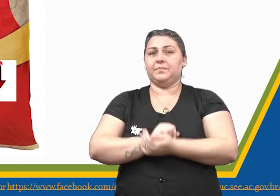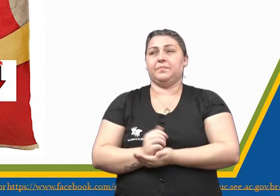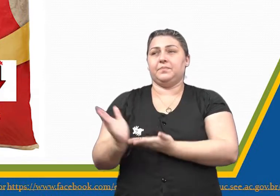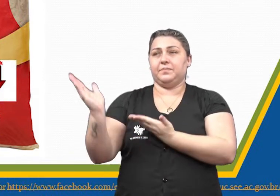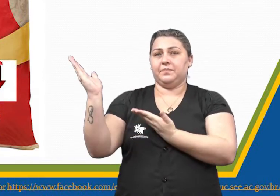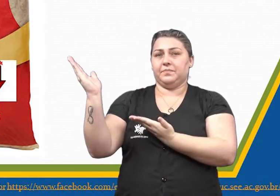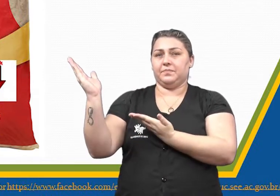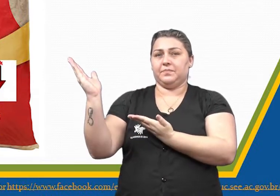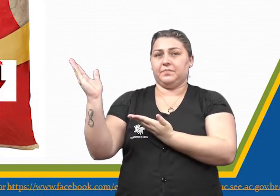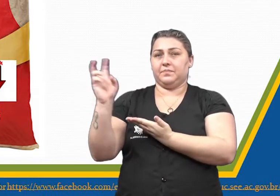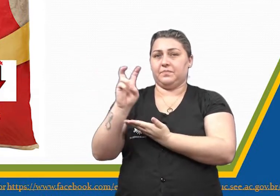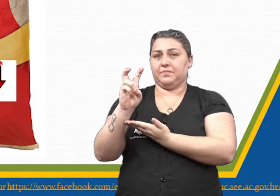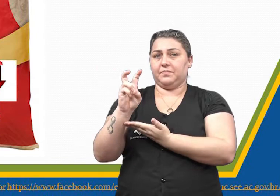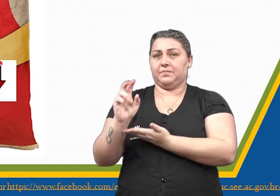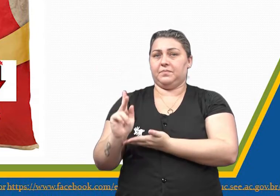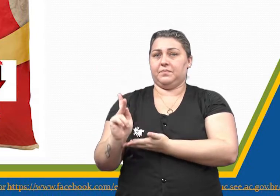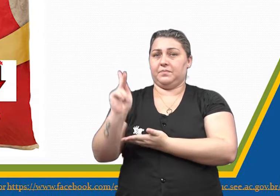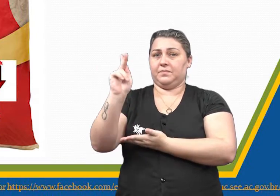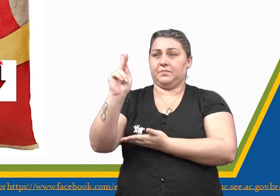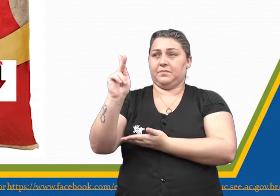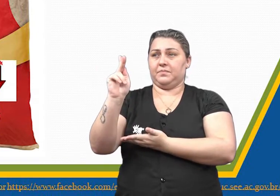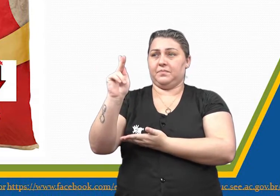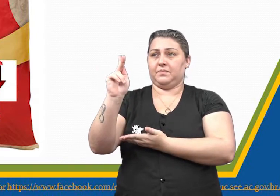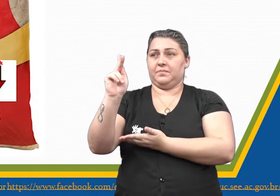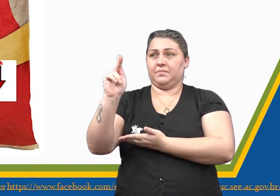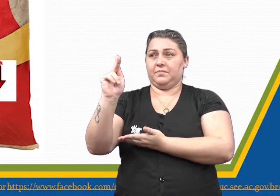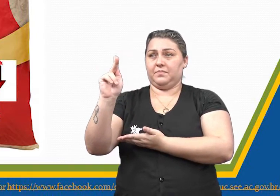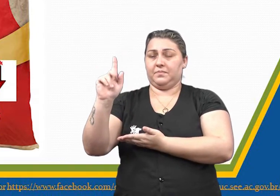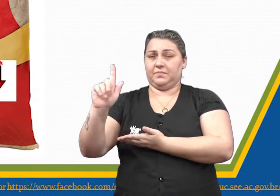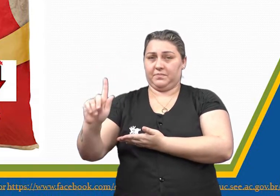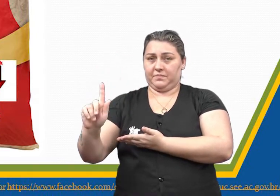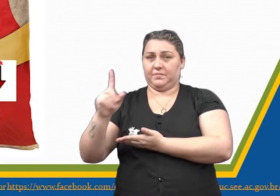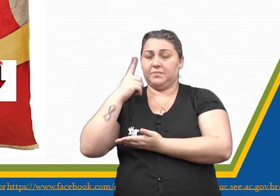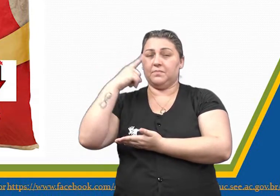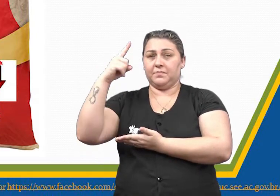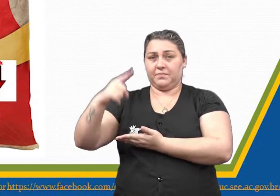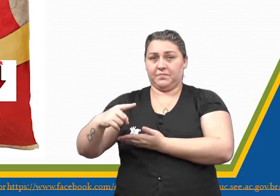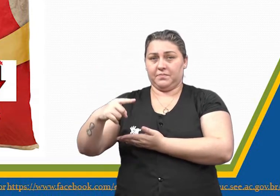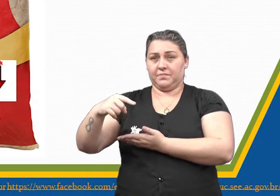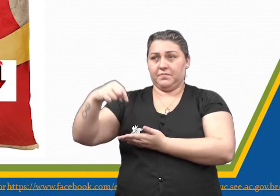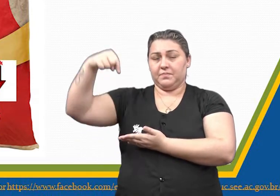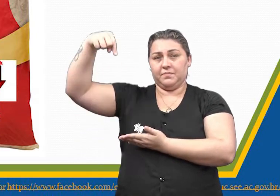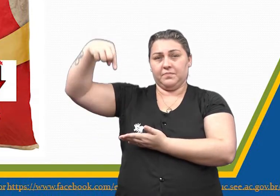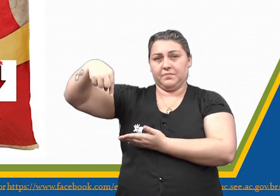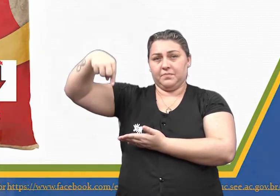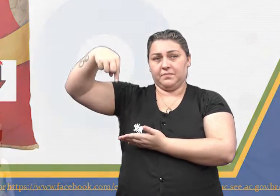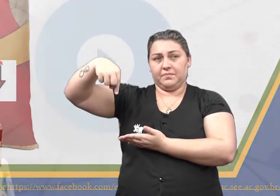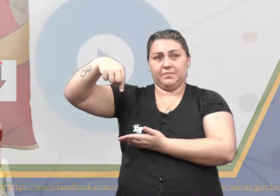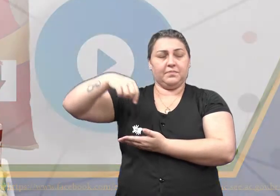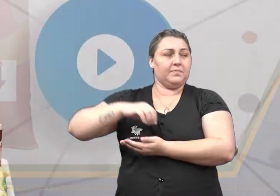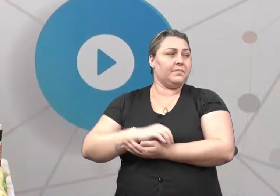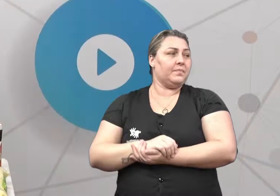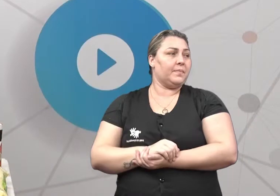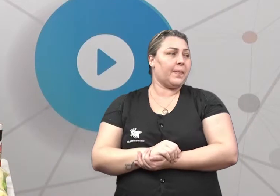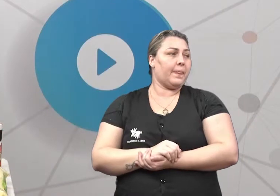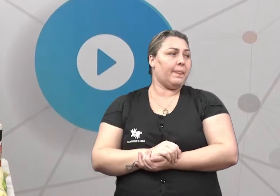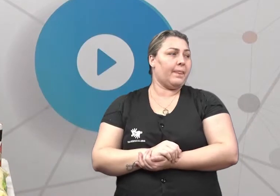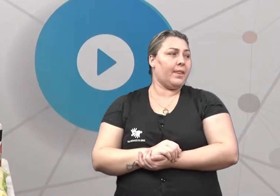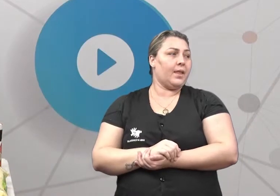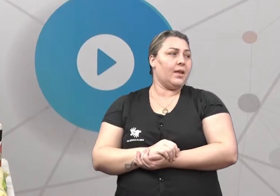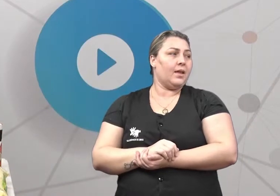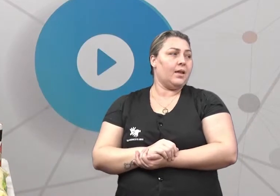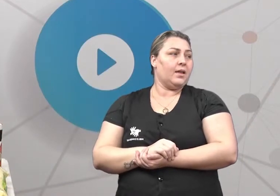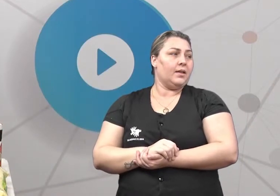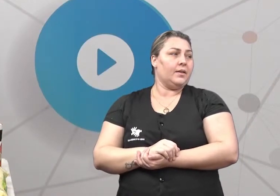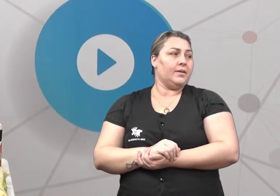de 5 quilos, né? 5 quilos, tá vendo a setinha aí mostrando? Agora olha aqui pra mim. Nós temos